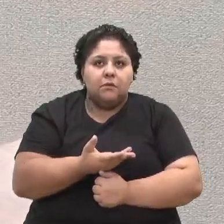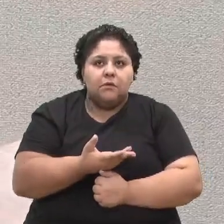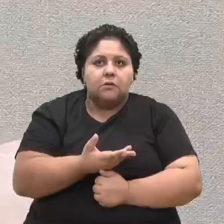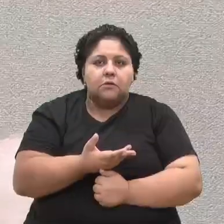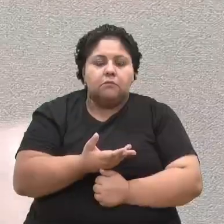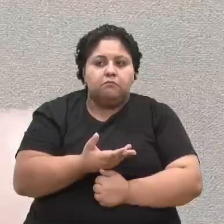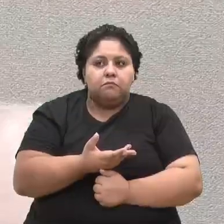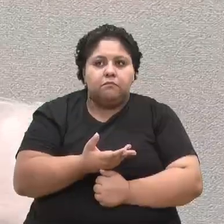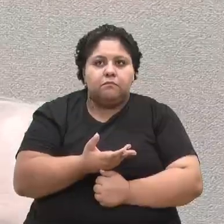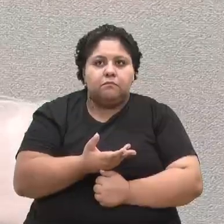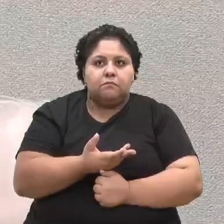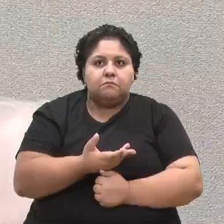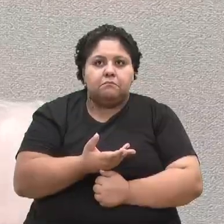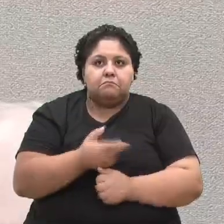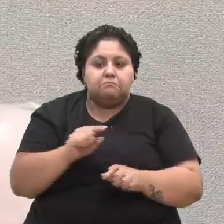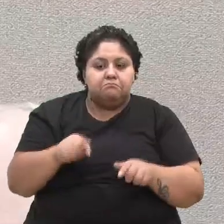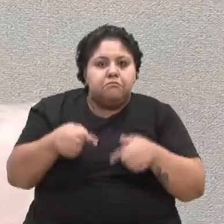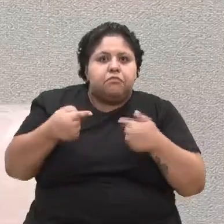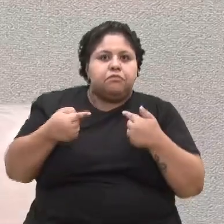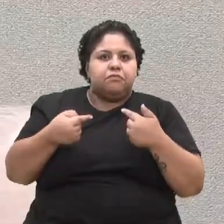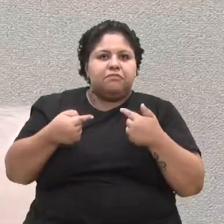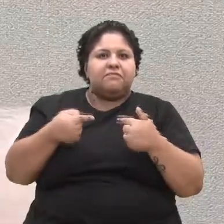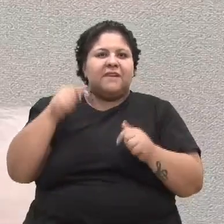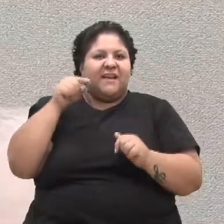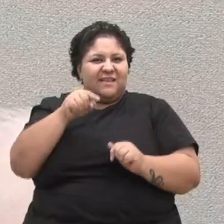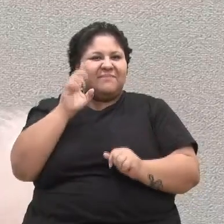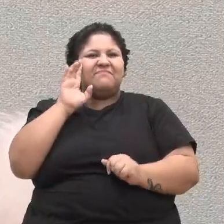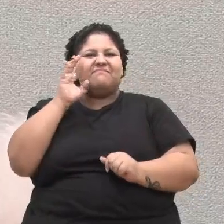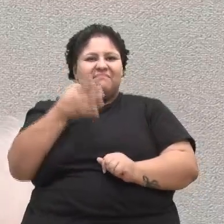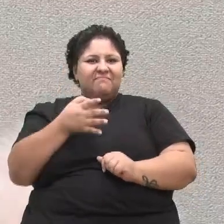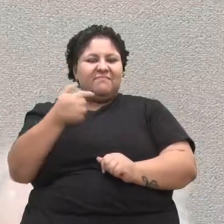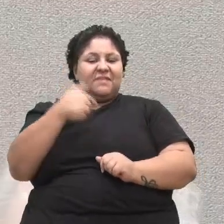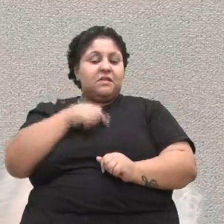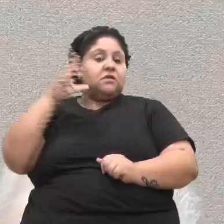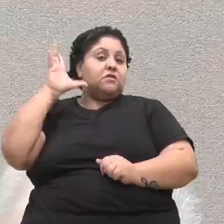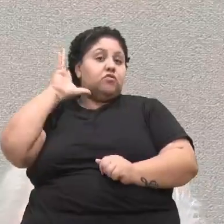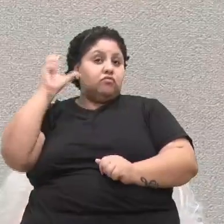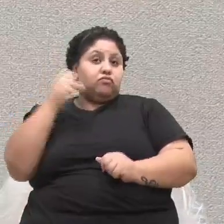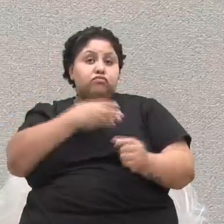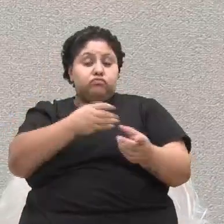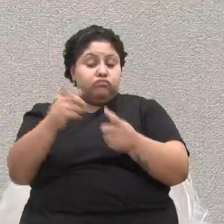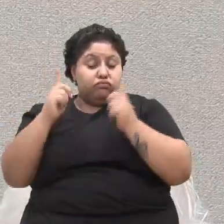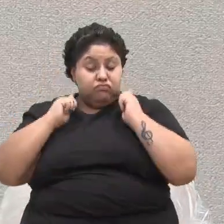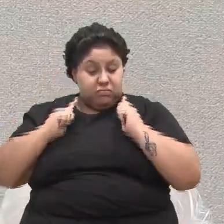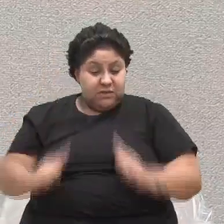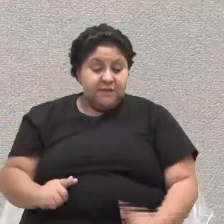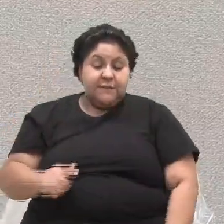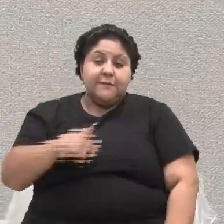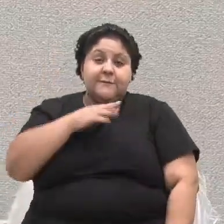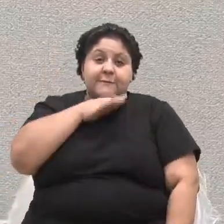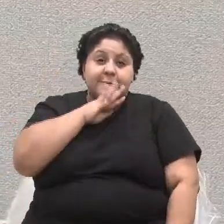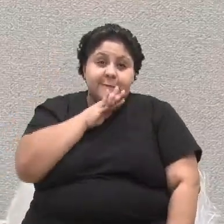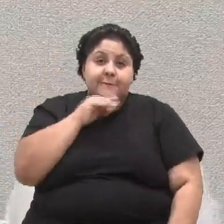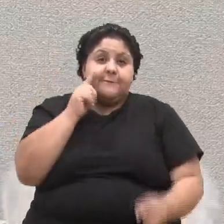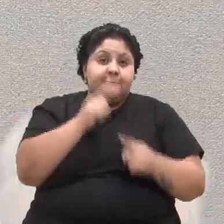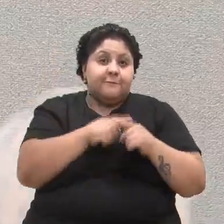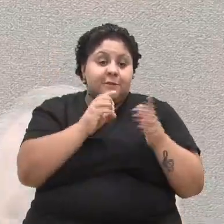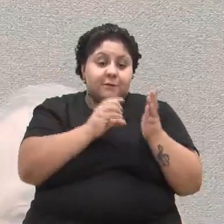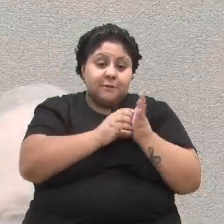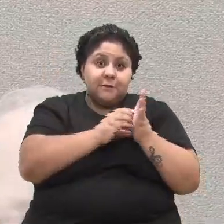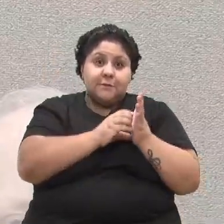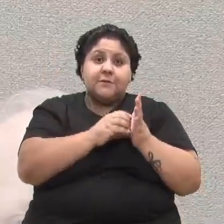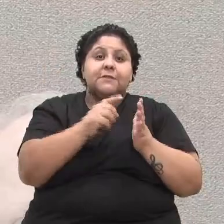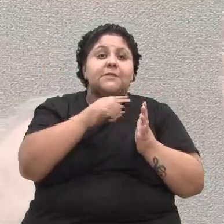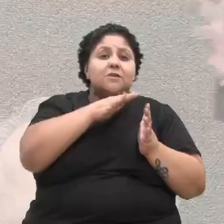de represálias. É isso que tem acontecido e é isso que eu tenho ouvido de muitos gerentes. E isso é muito ruim, porque o servidor, tem servidor